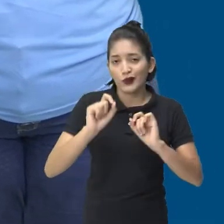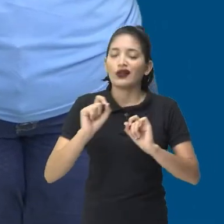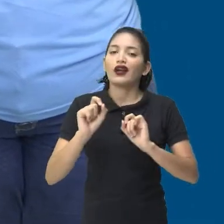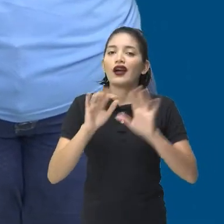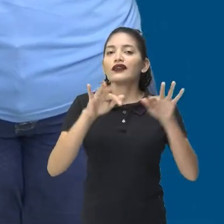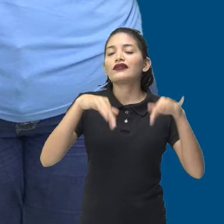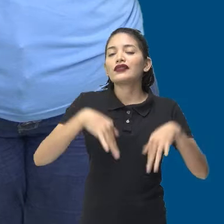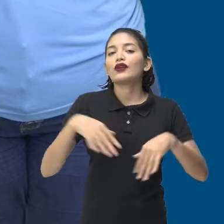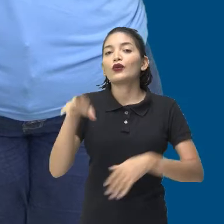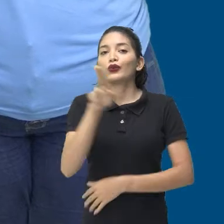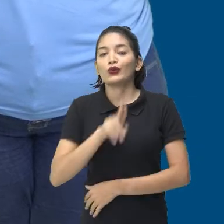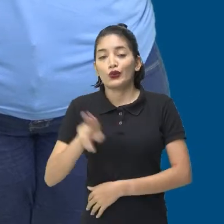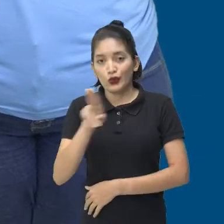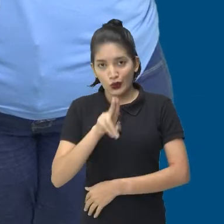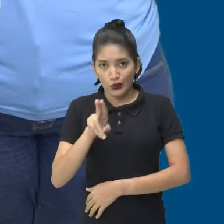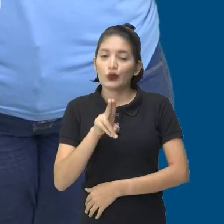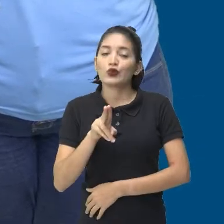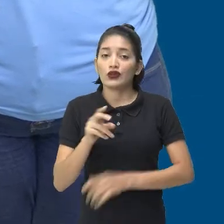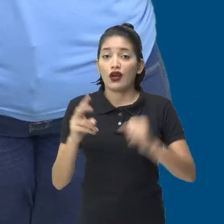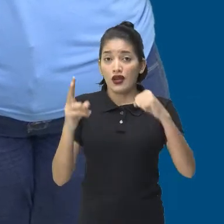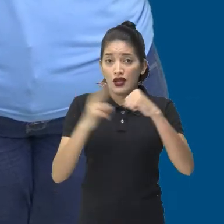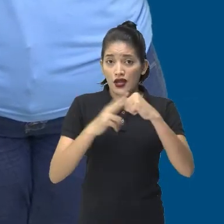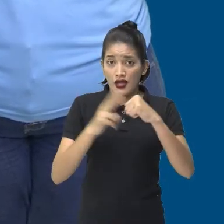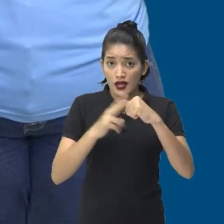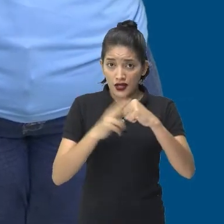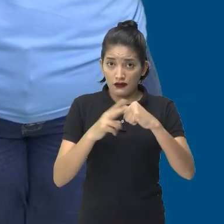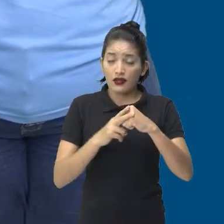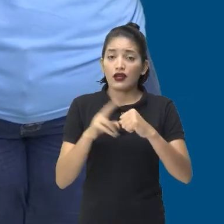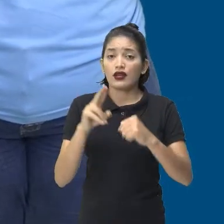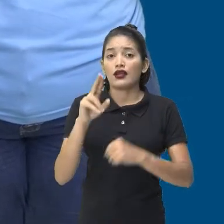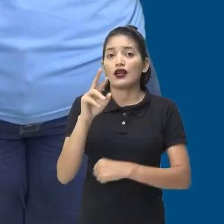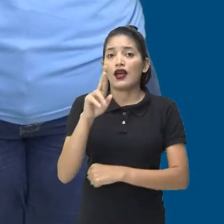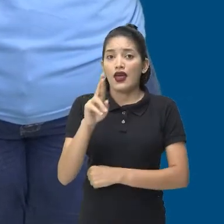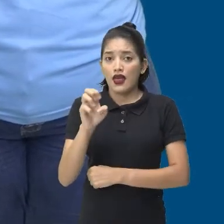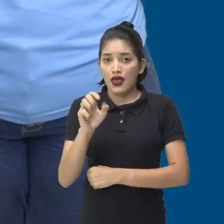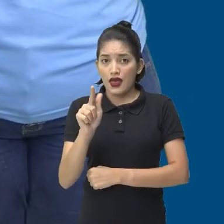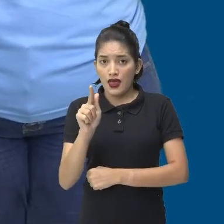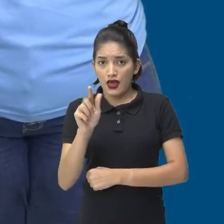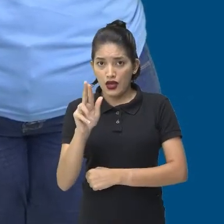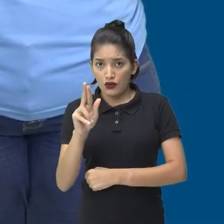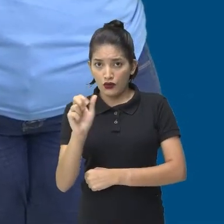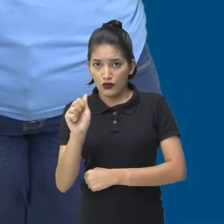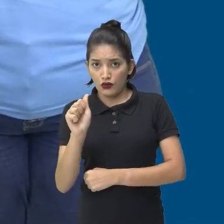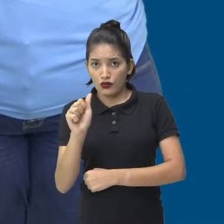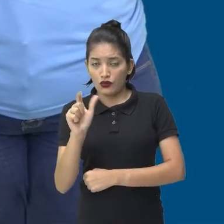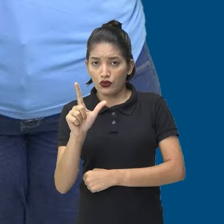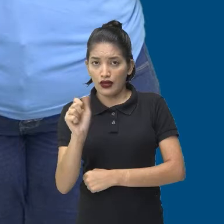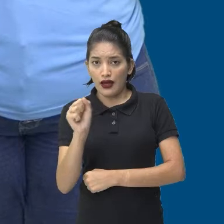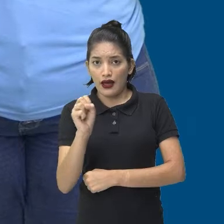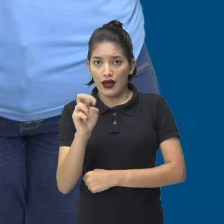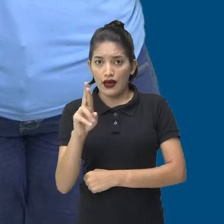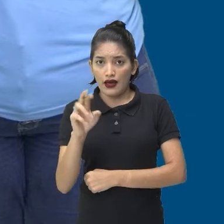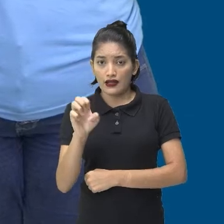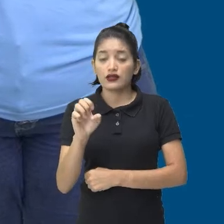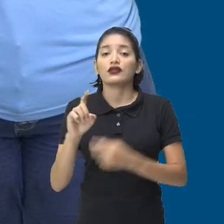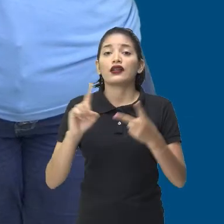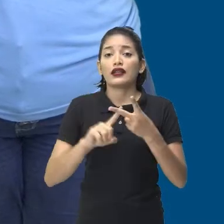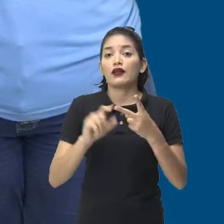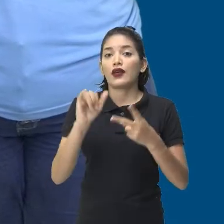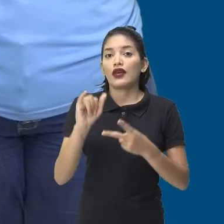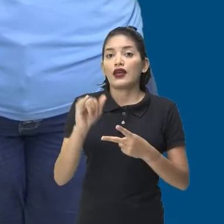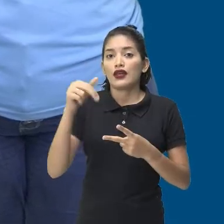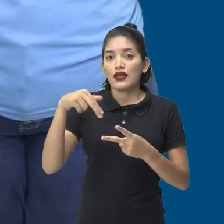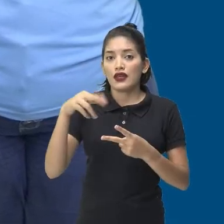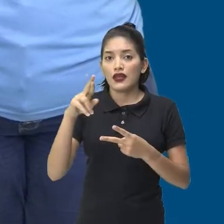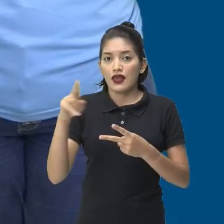que utilizaremos tanto para verbos regulares quanto para verbos irregulares. Voltando aqui para os regulares,